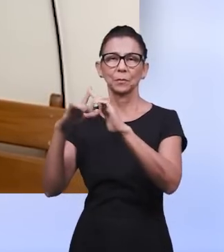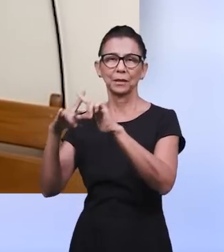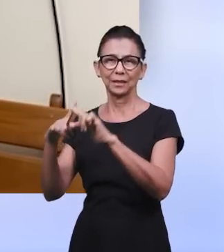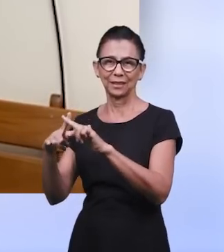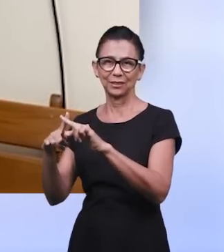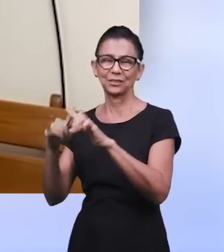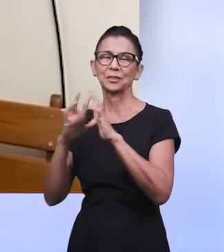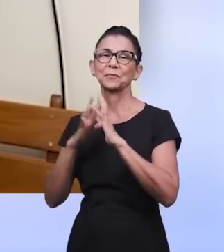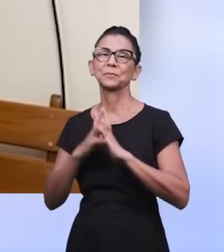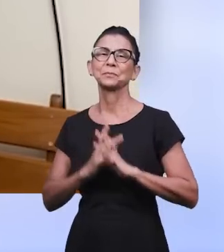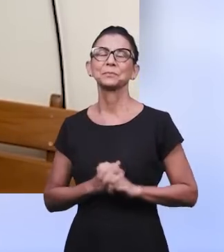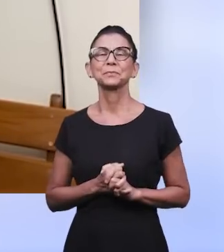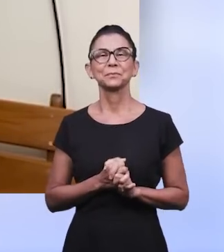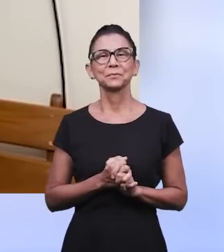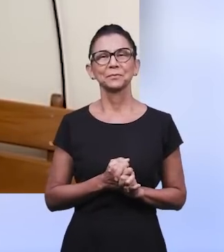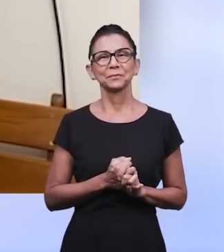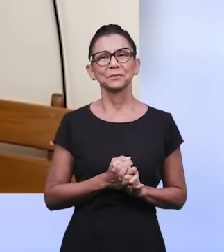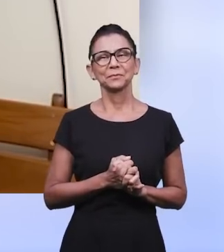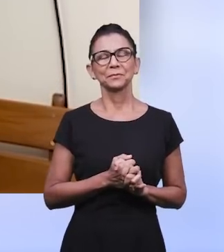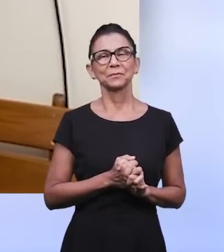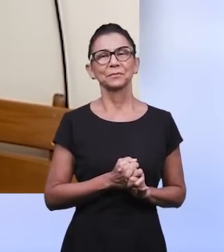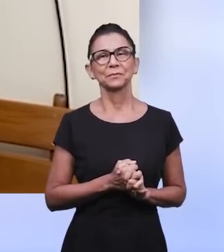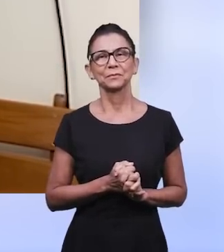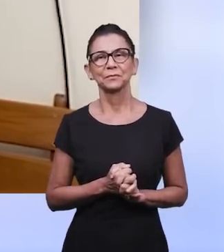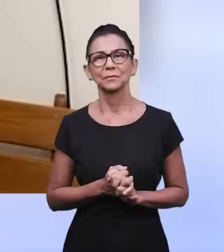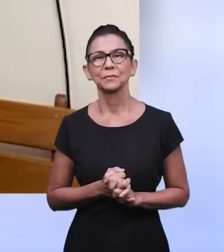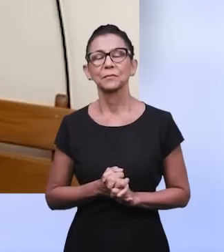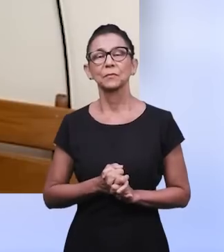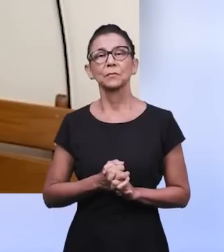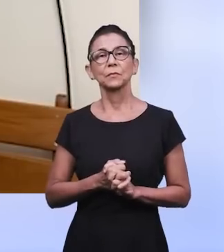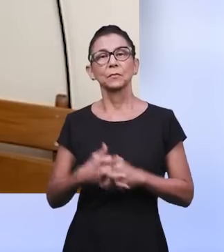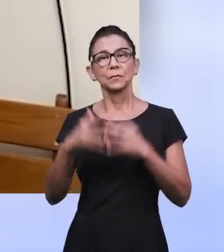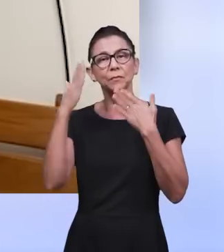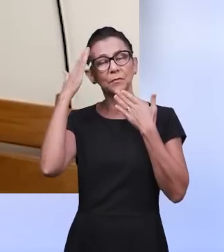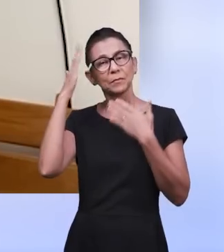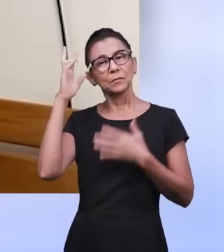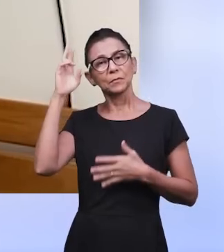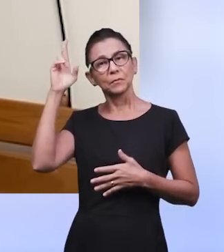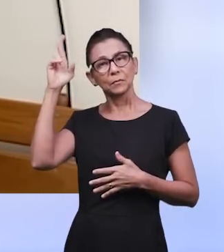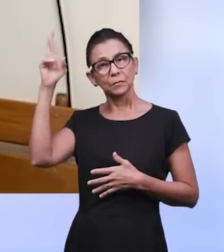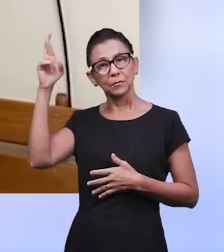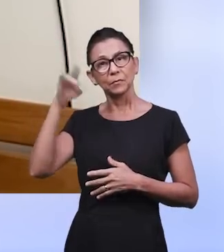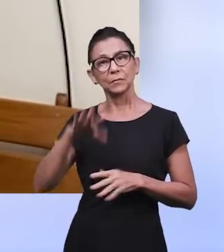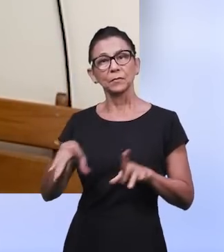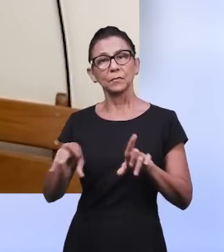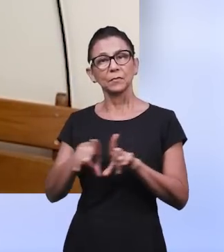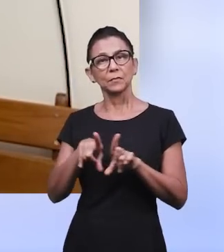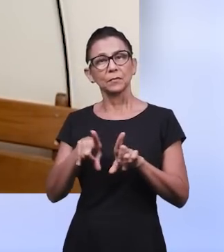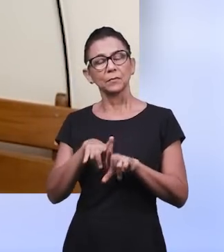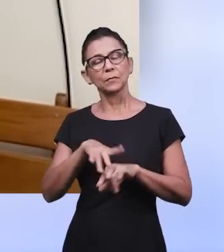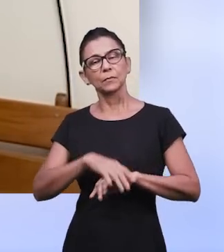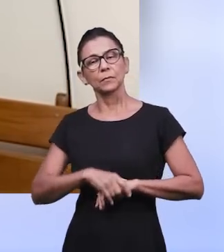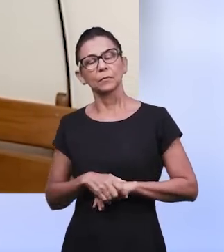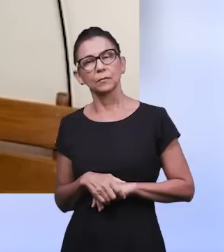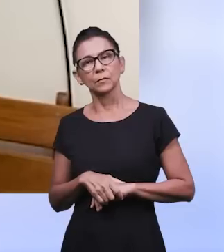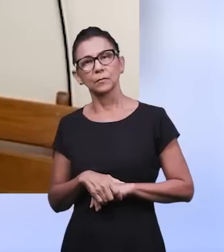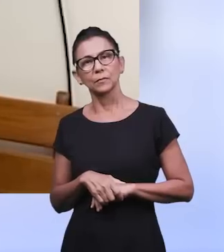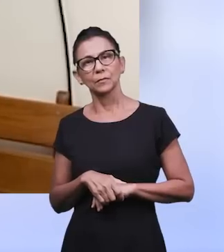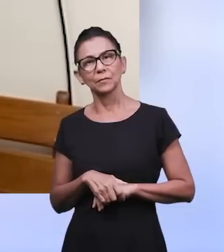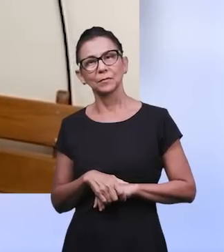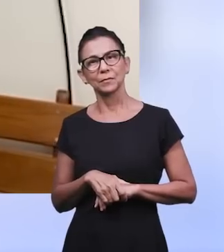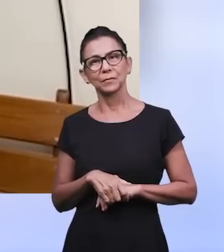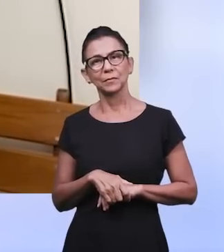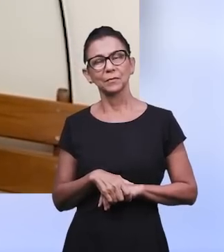o cumprimento daquilo que o Senhor queria para aquela cidade. Inclusive, no primeiro culto nós tivemos um